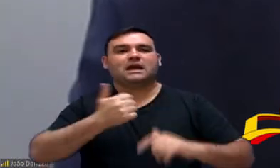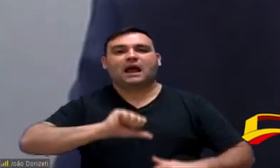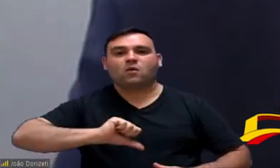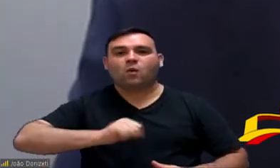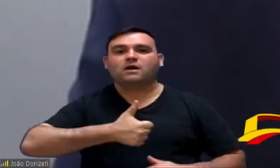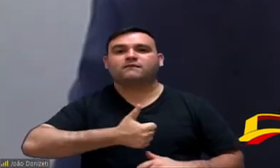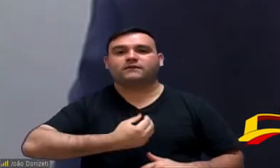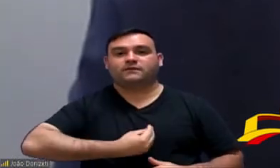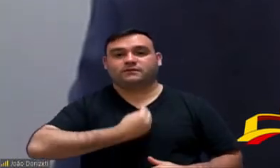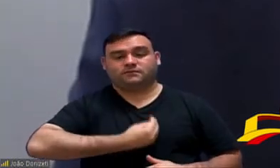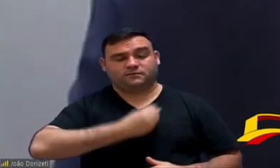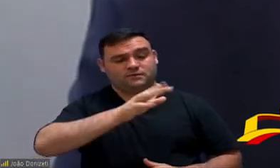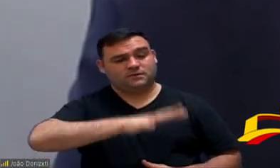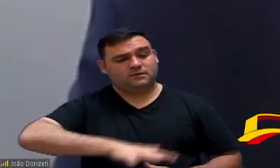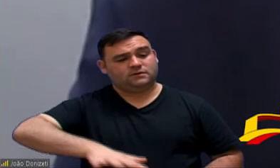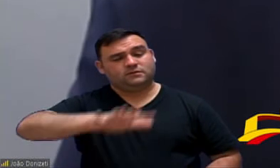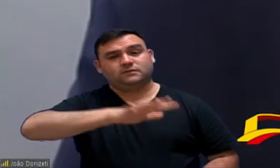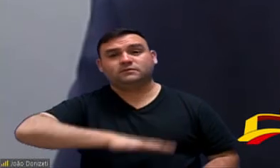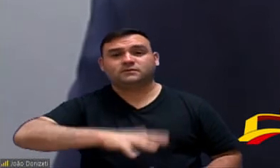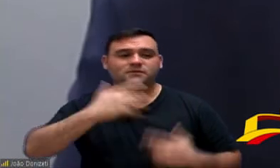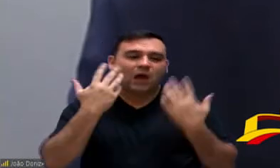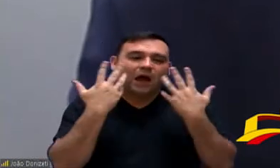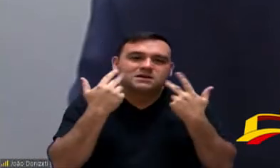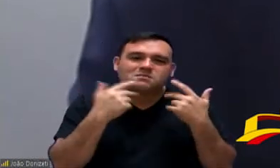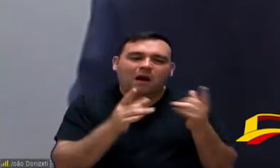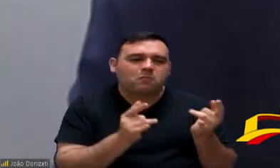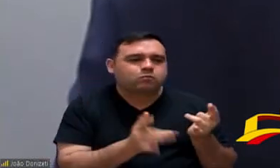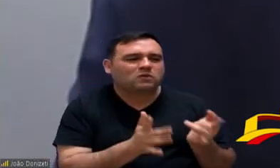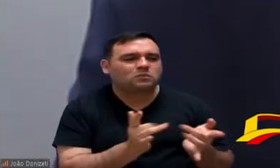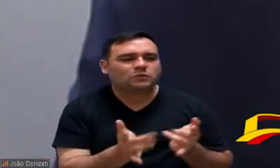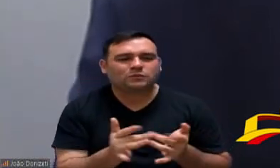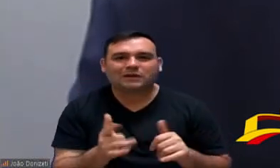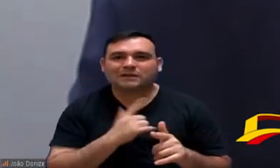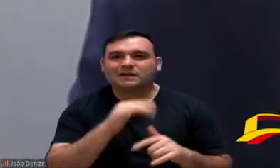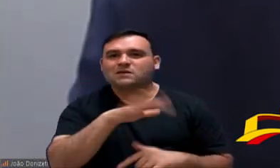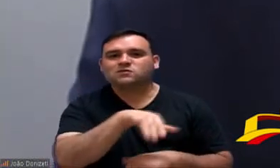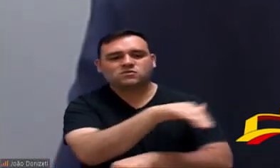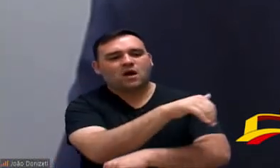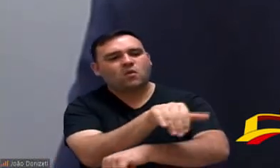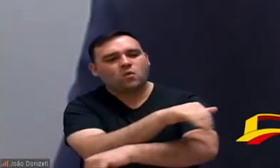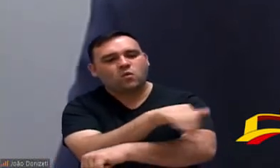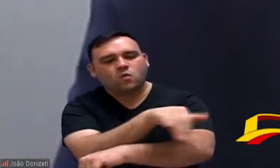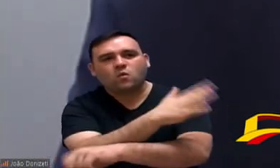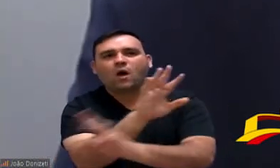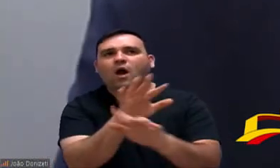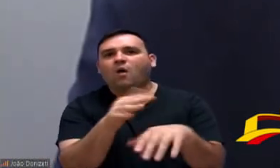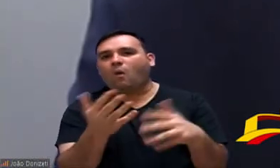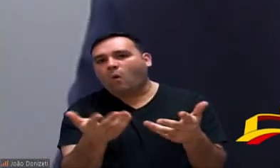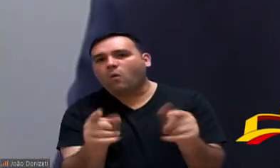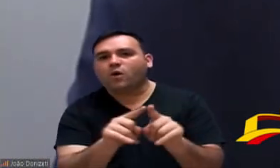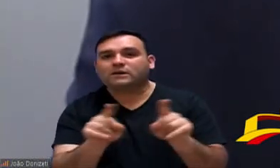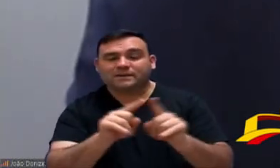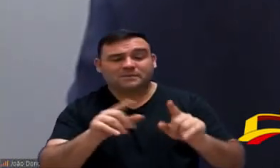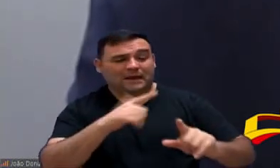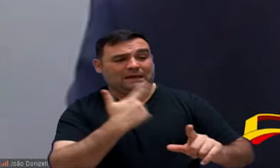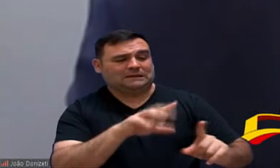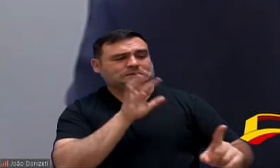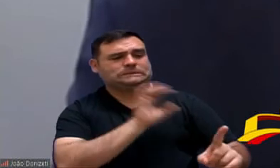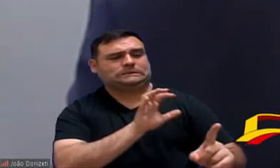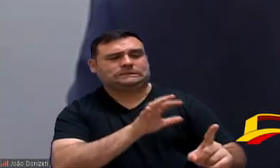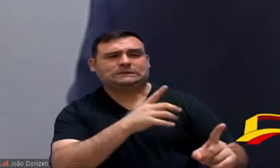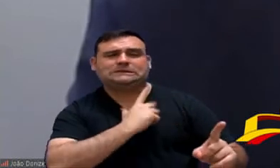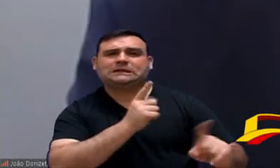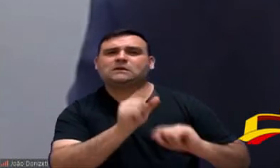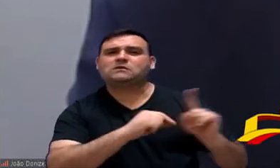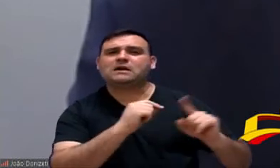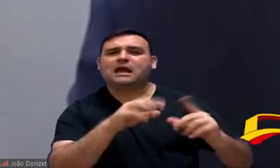vida desses pequenos animaizinhos abandonados nas nossas ruas, ou então que sofrem um processo